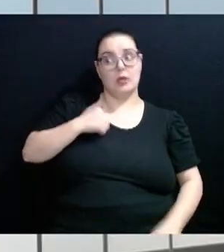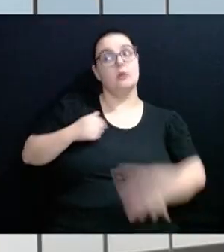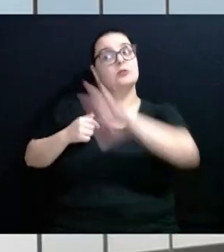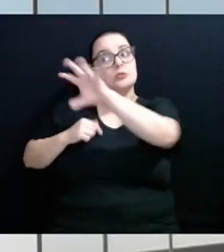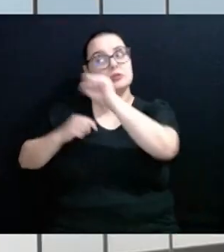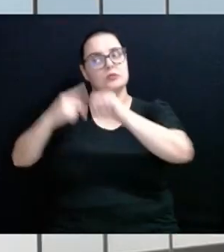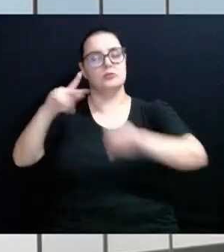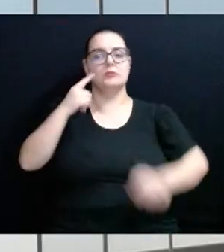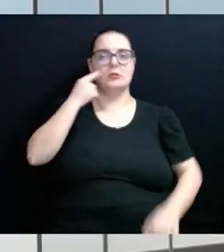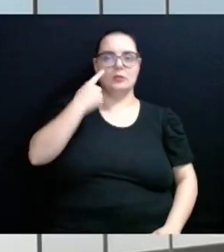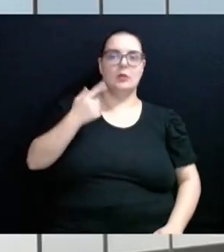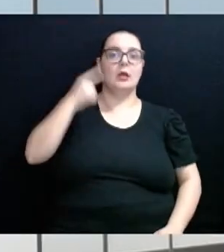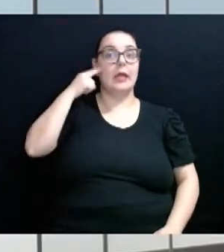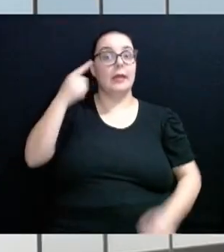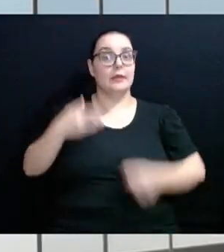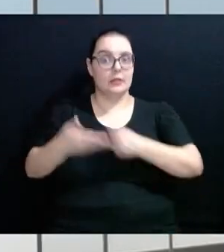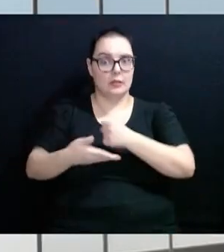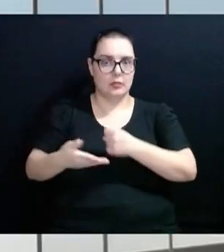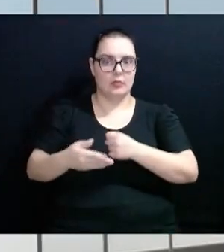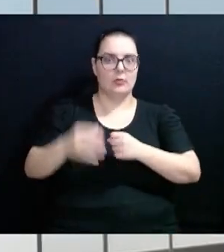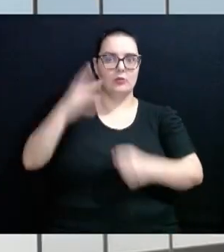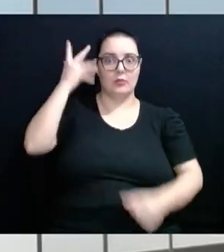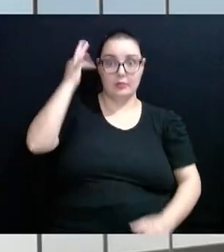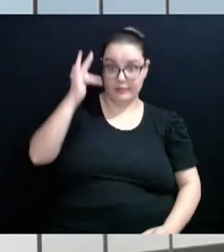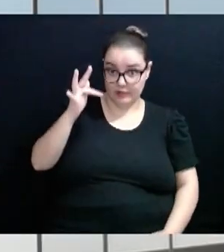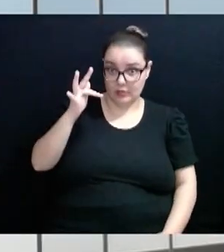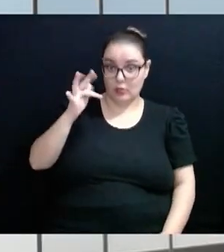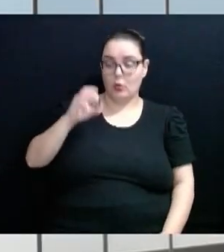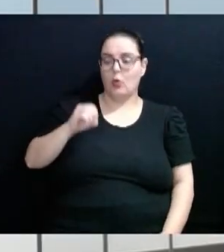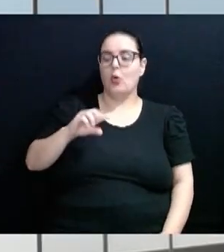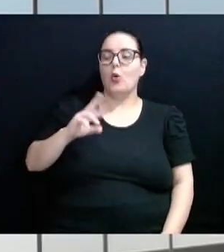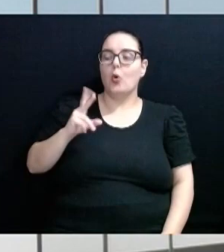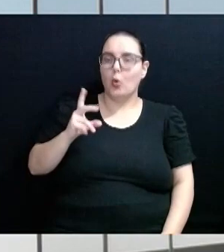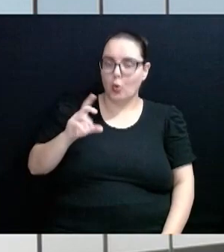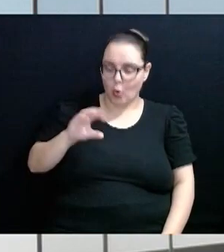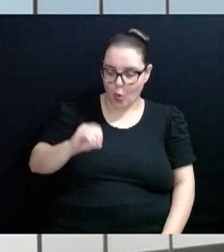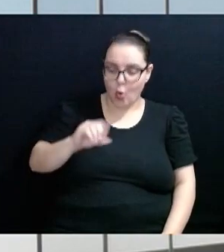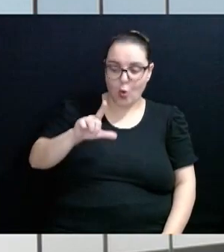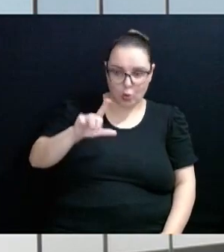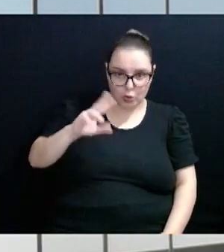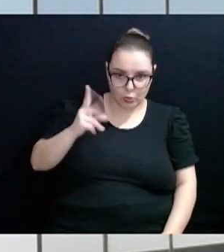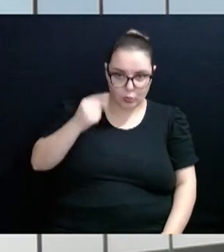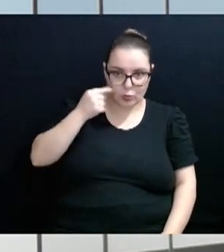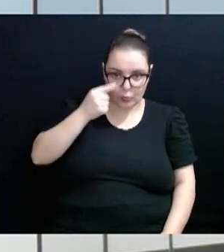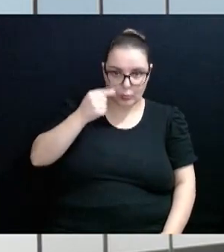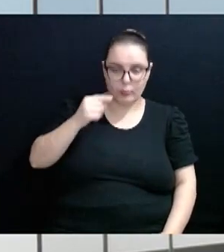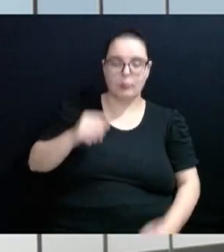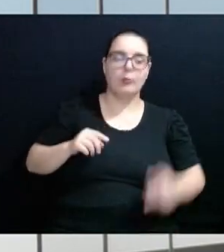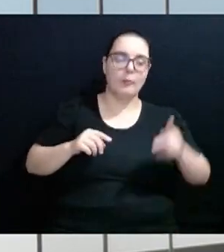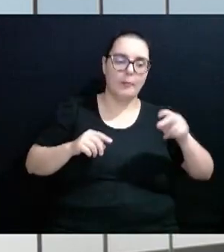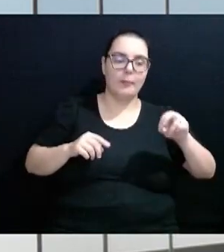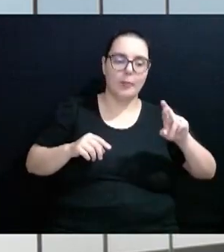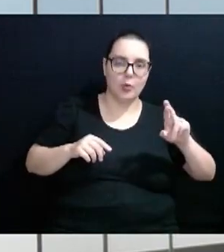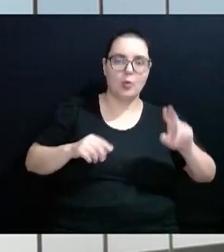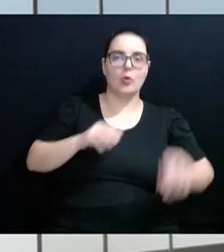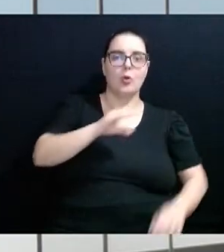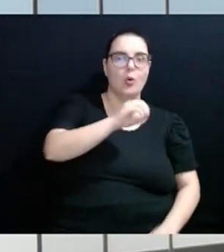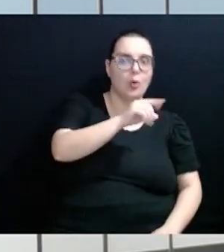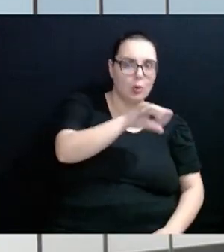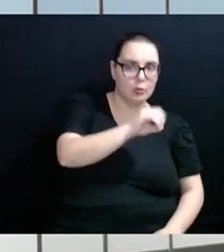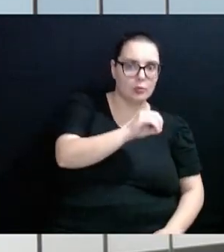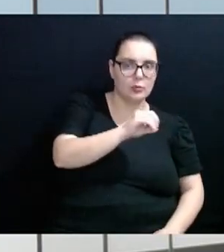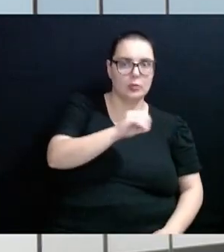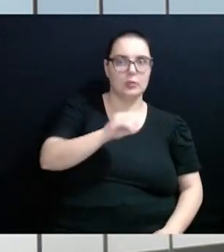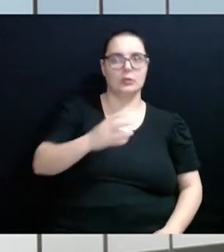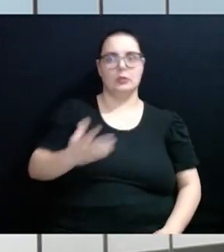do princípio filosófico, entendeu? Então essa lei adota o mesmo princípio da reciprocidade. Eu coloco um